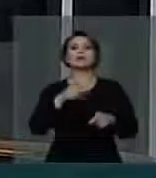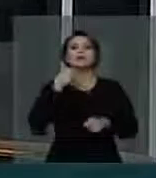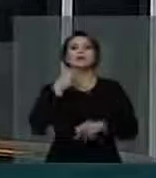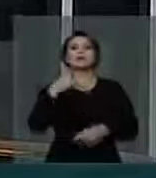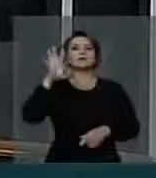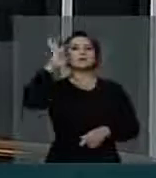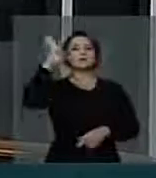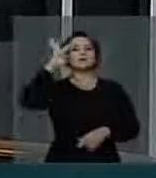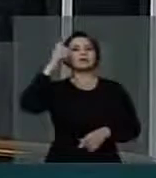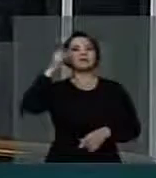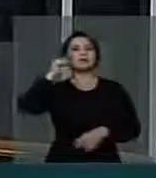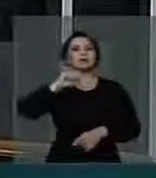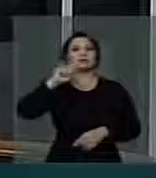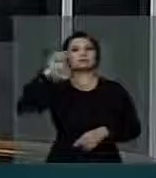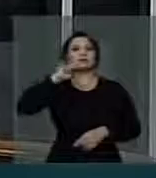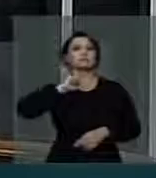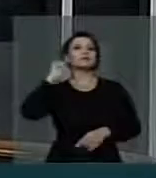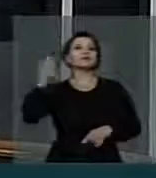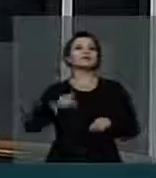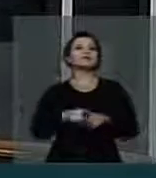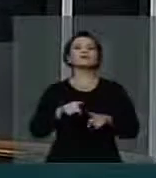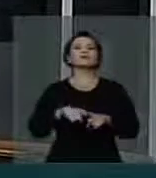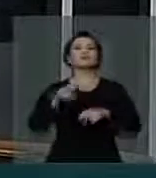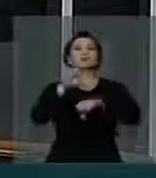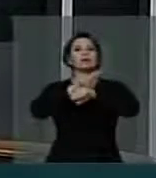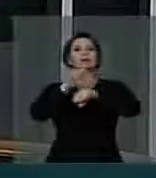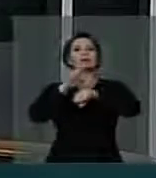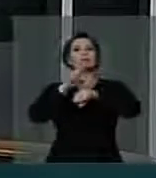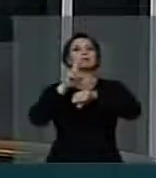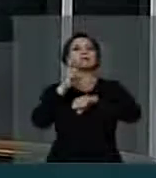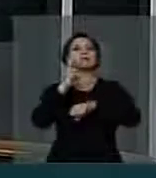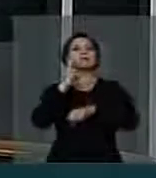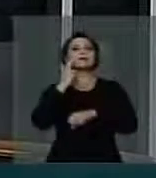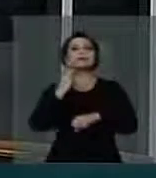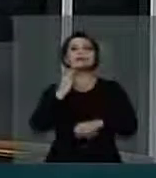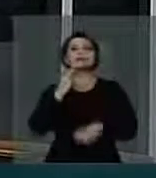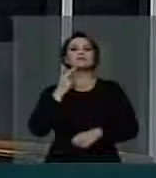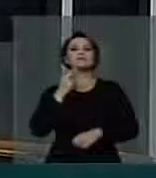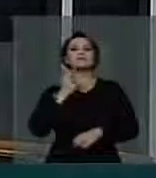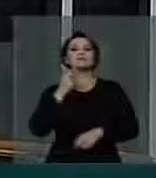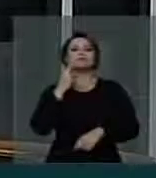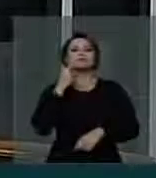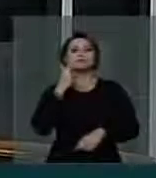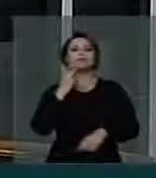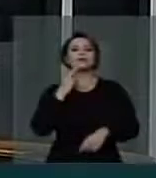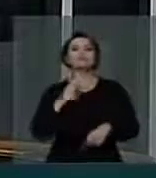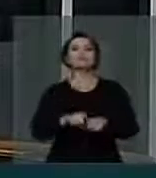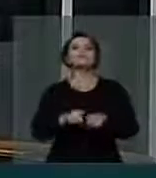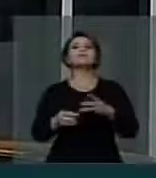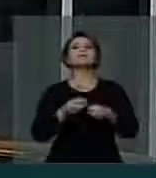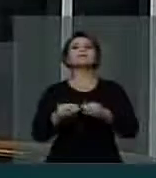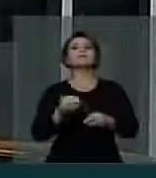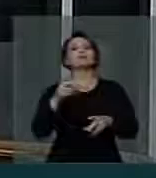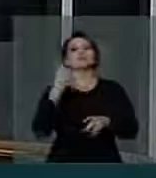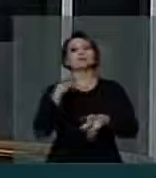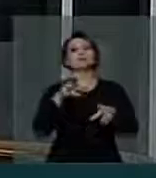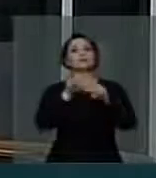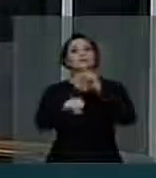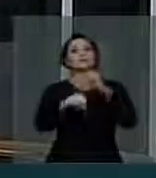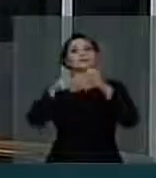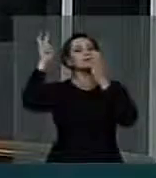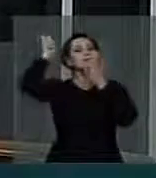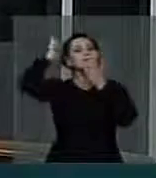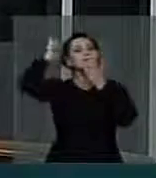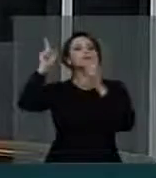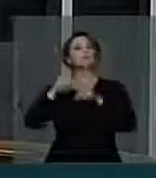noticiou que no estado de Roraima, 4 indígenas foram assassinados, sendo uma